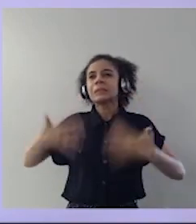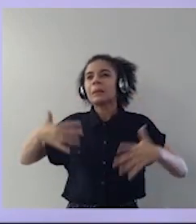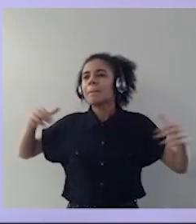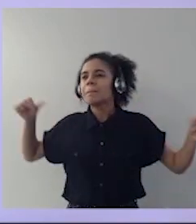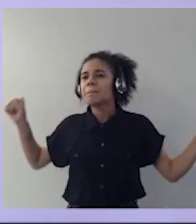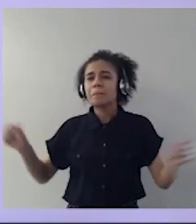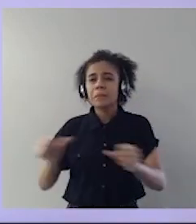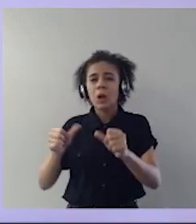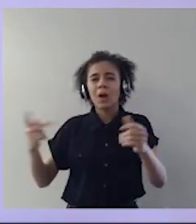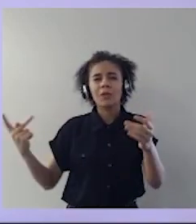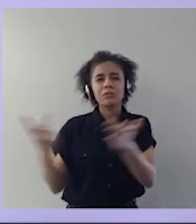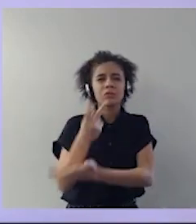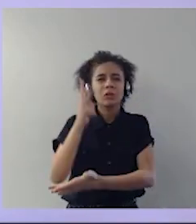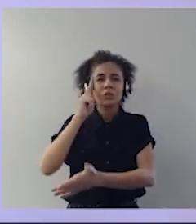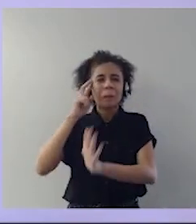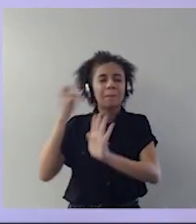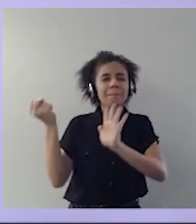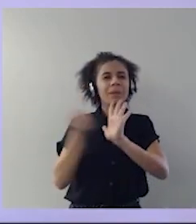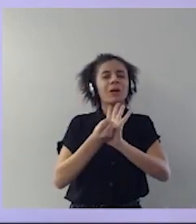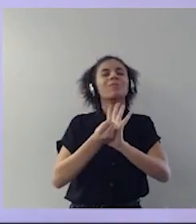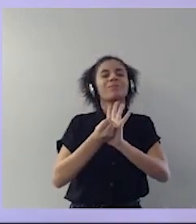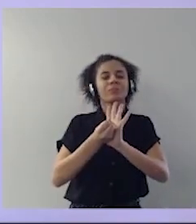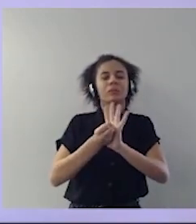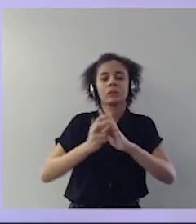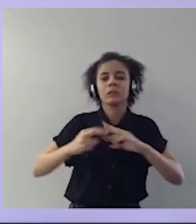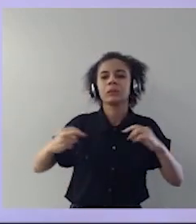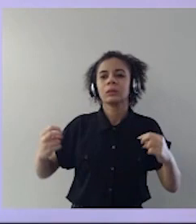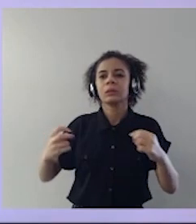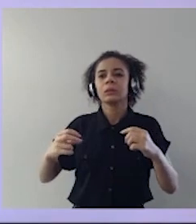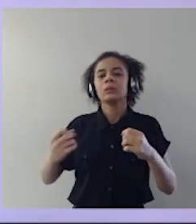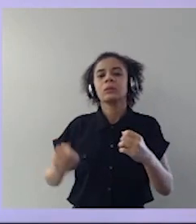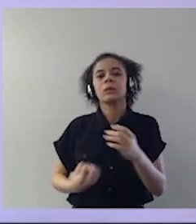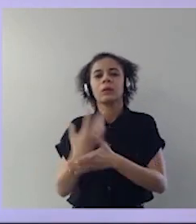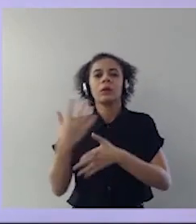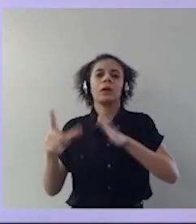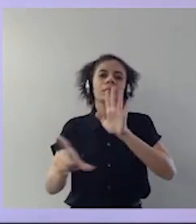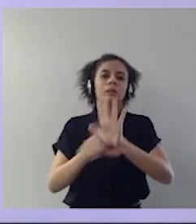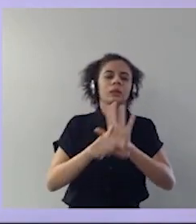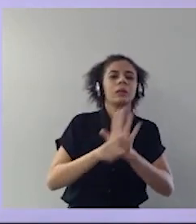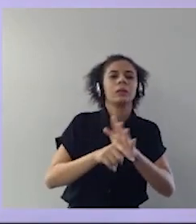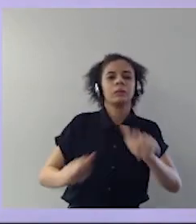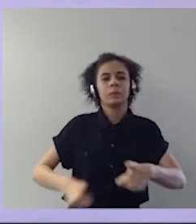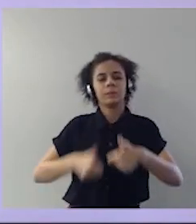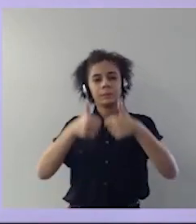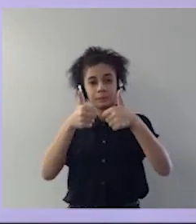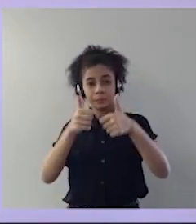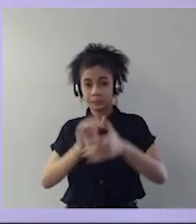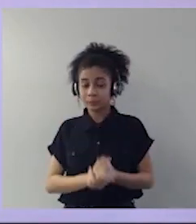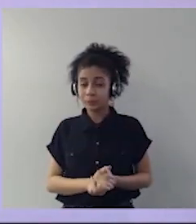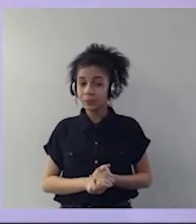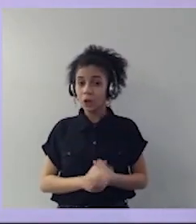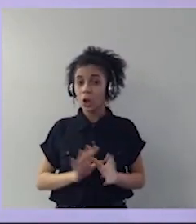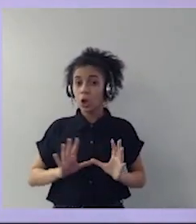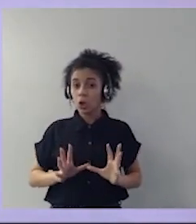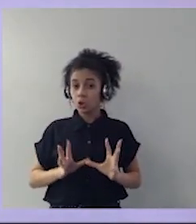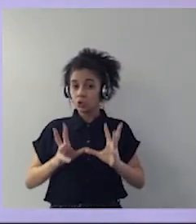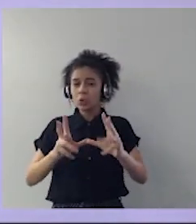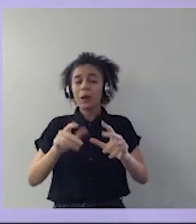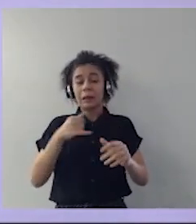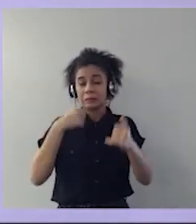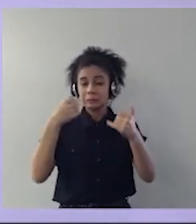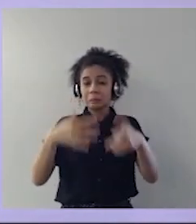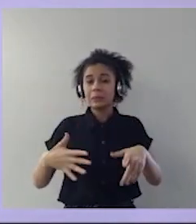dramáticas. E aqui, eu não gosto muito dessa expressão, mas vamos lá, toda crise tem um aspecto